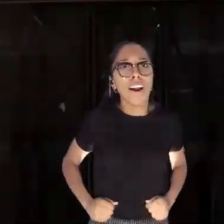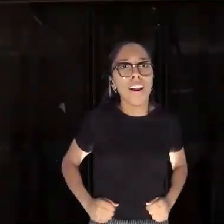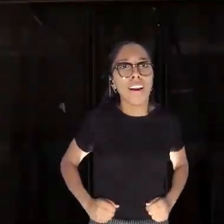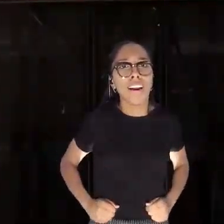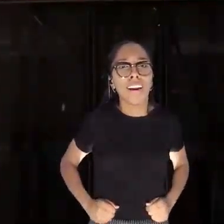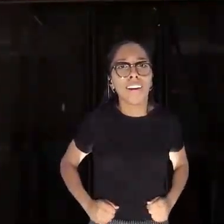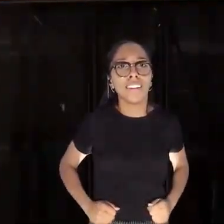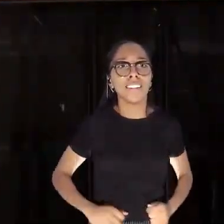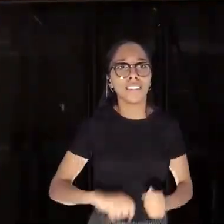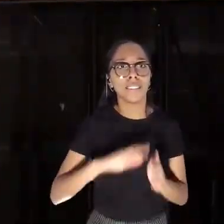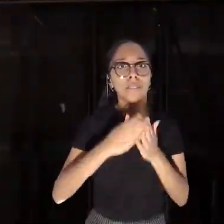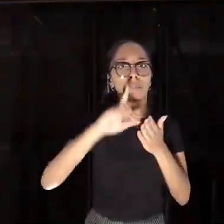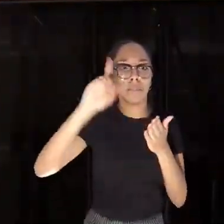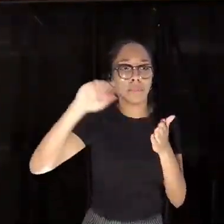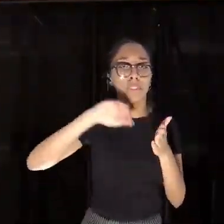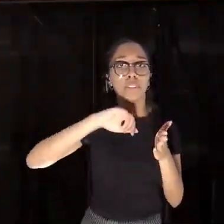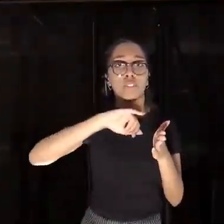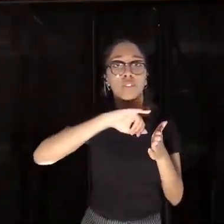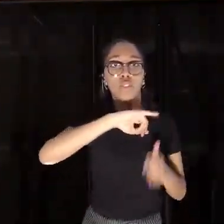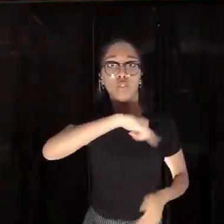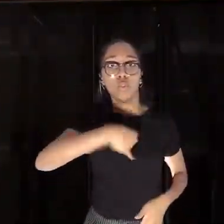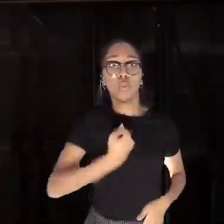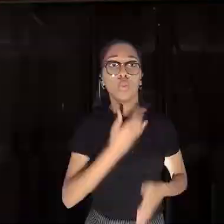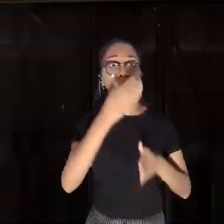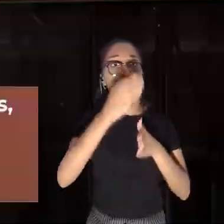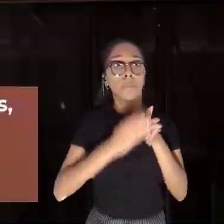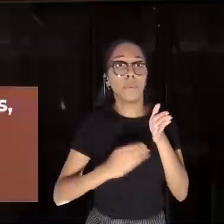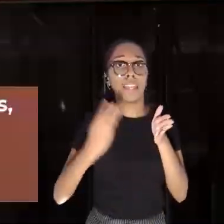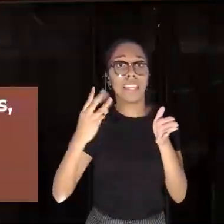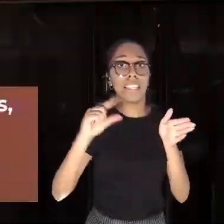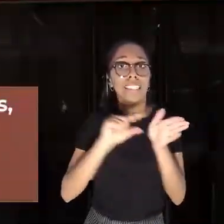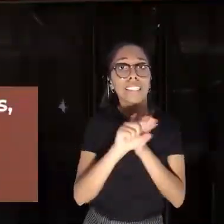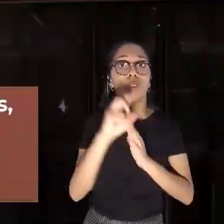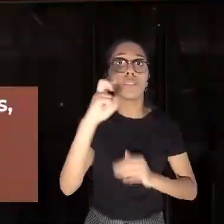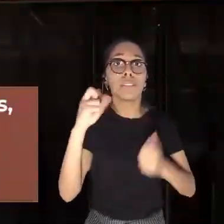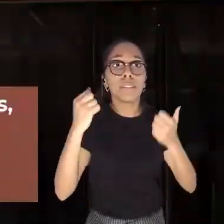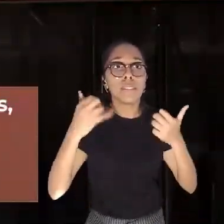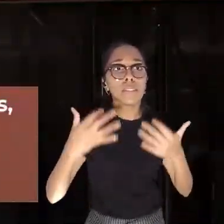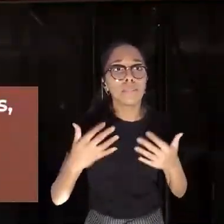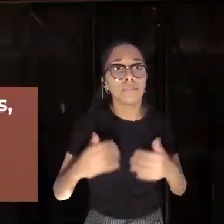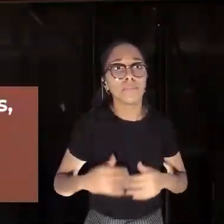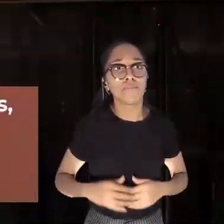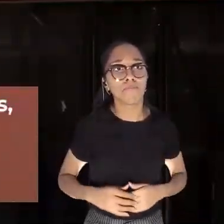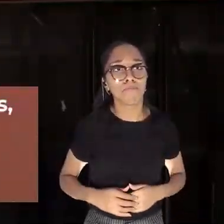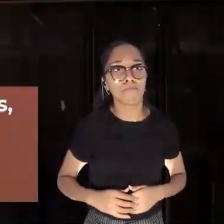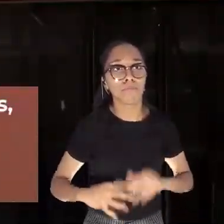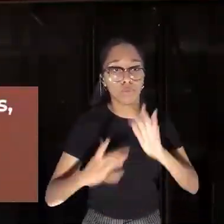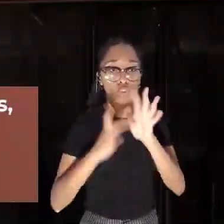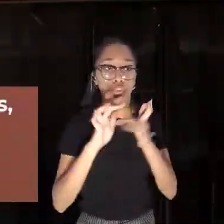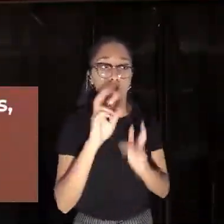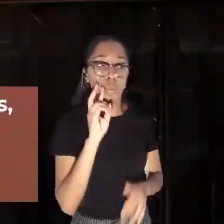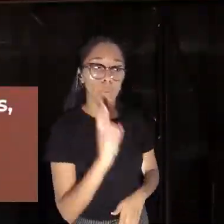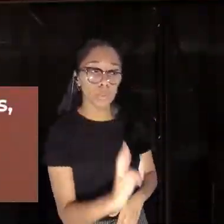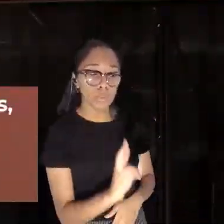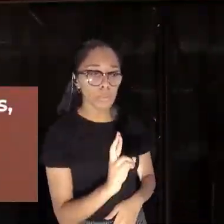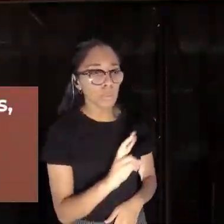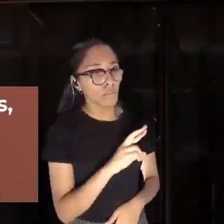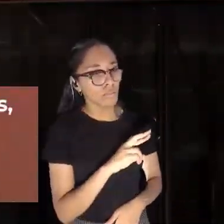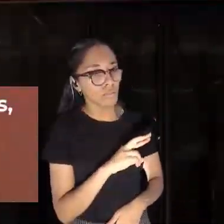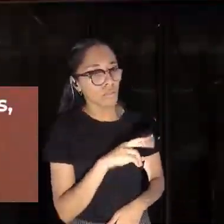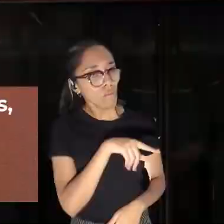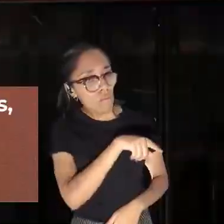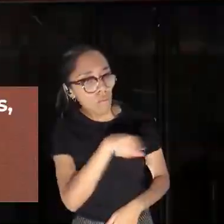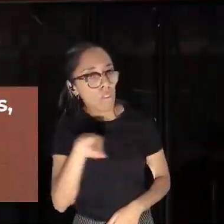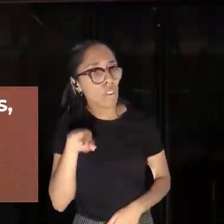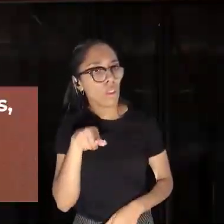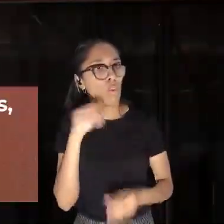Em João, capítulo 3, versículo 5, diz: digo-lhe a verdade, ninguém pode entrar no reino de Deus se não nascer